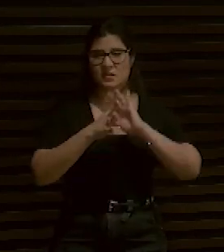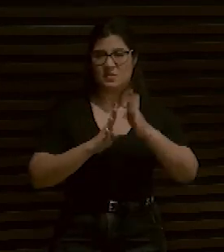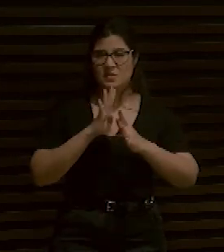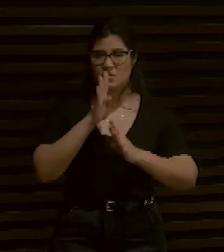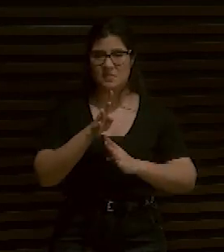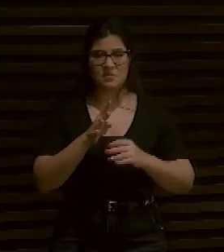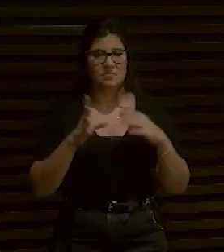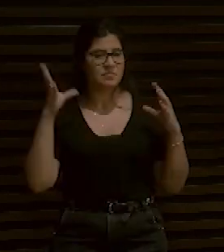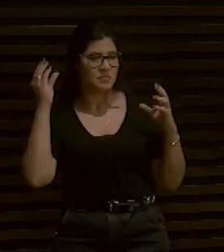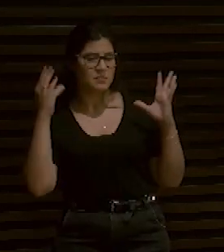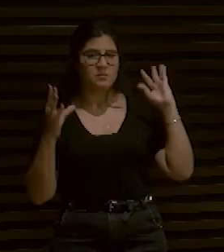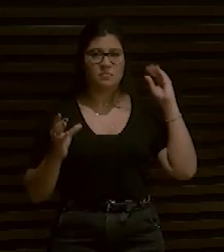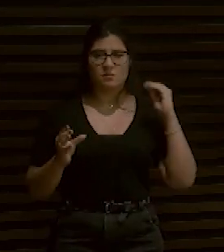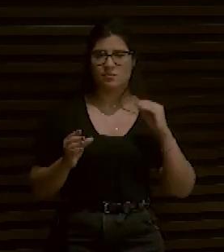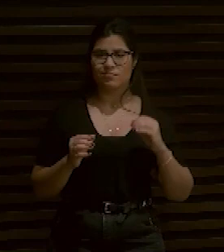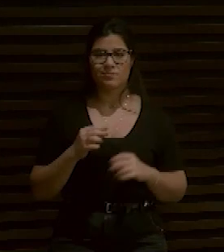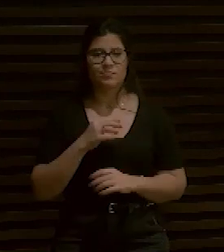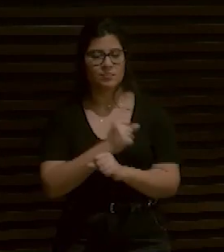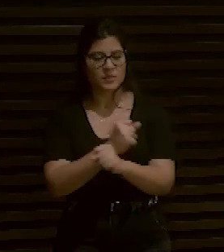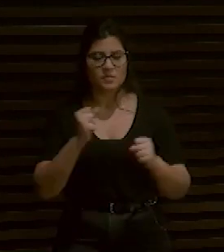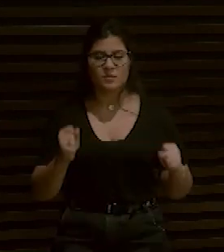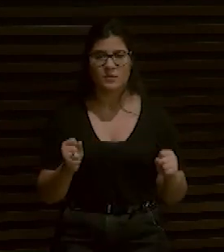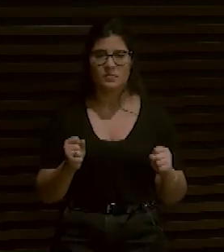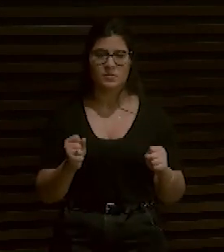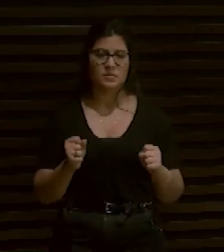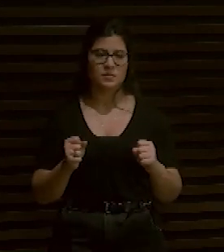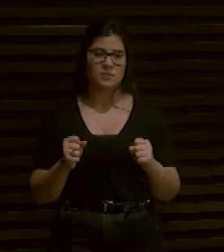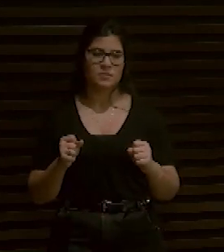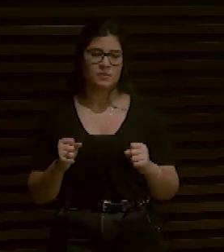nenhuma flecha pode atingir e te fazer ruir.